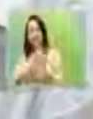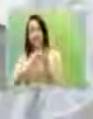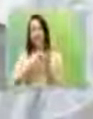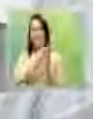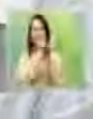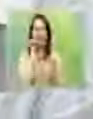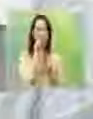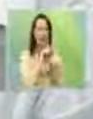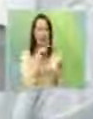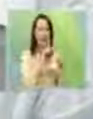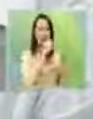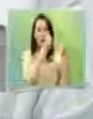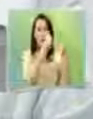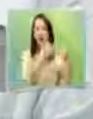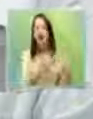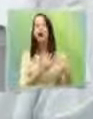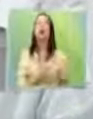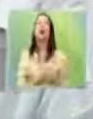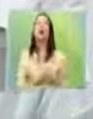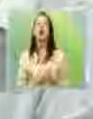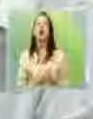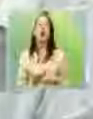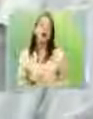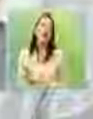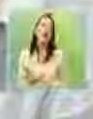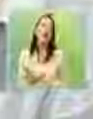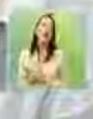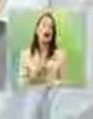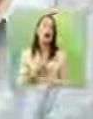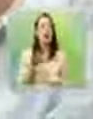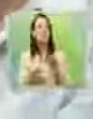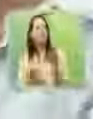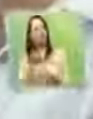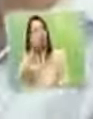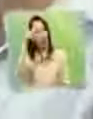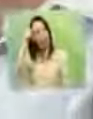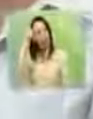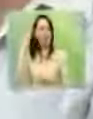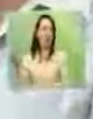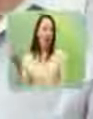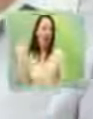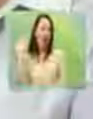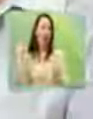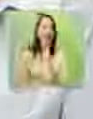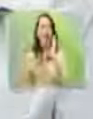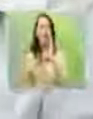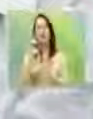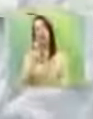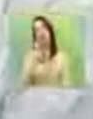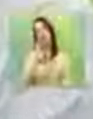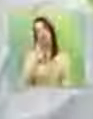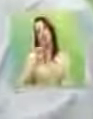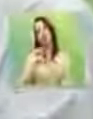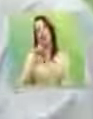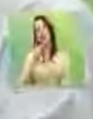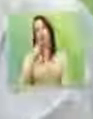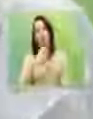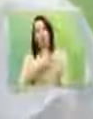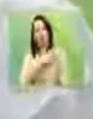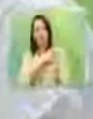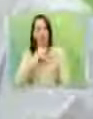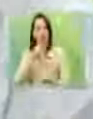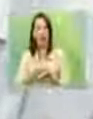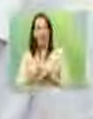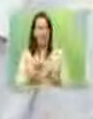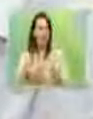colocou, a gente tem, por exemplo, a gente poderia imaginar assim, durante a ditadura todos os direitos foram